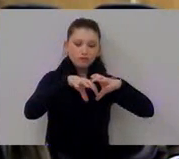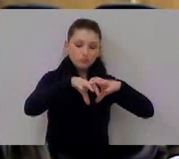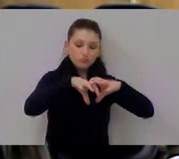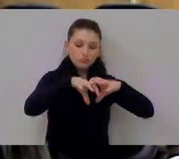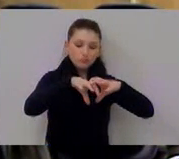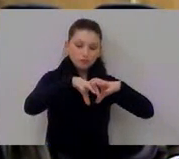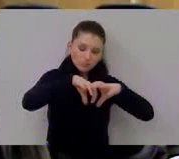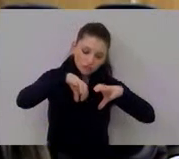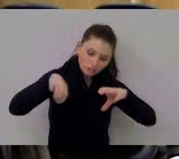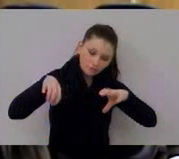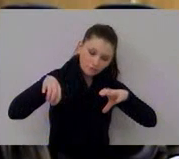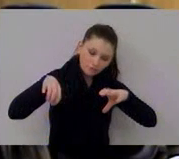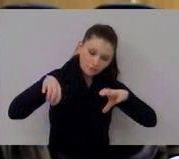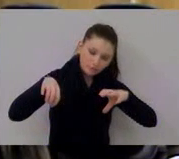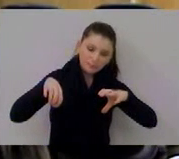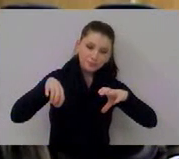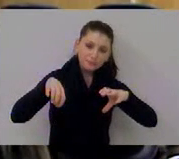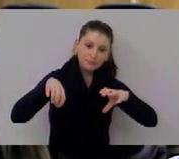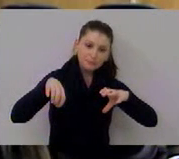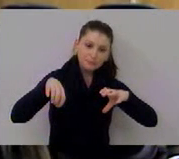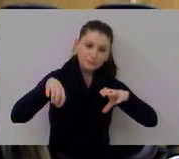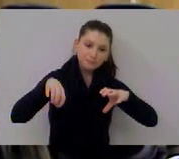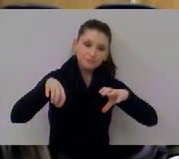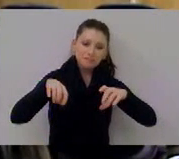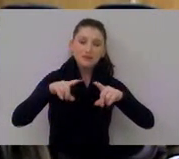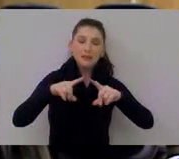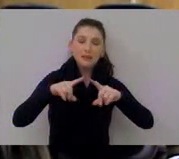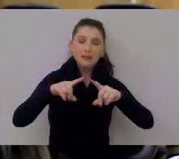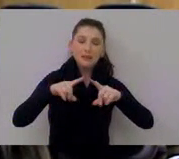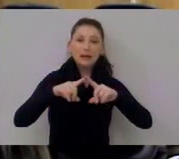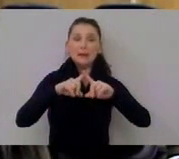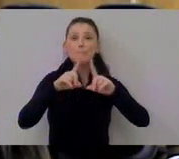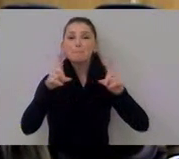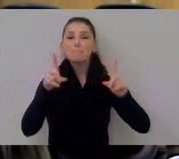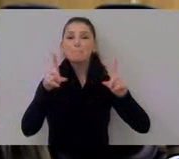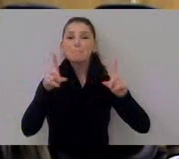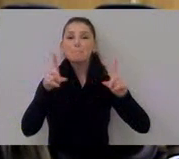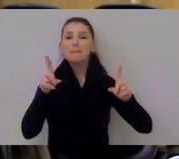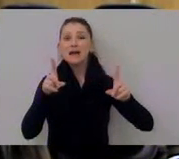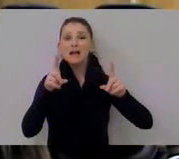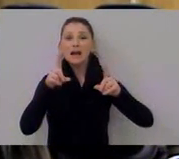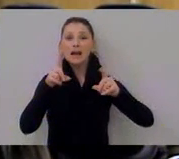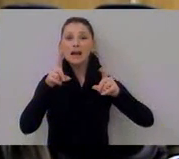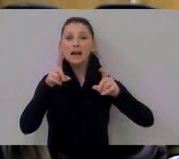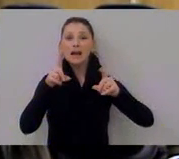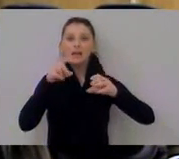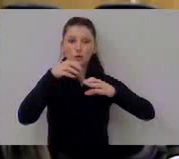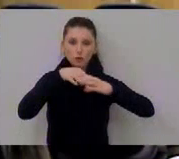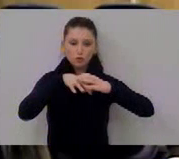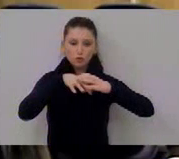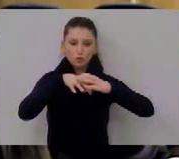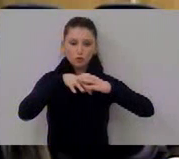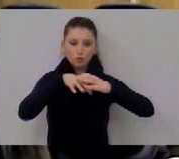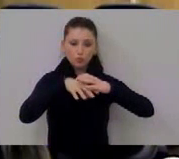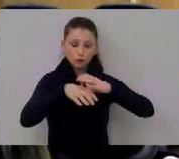e os drenos continuam entupidos.